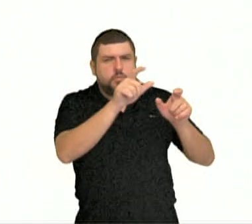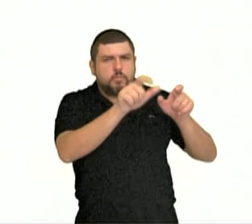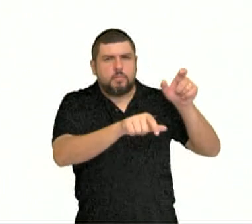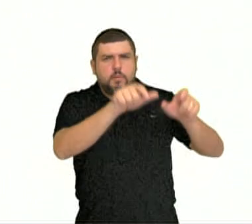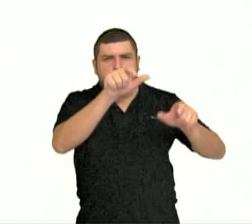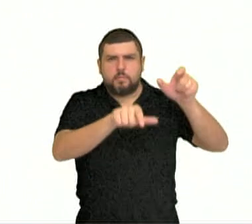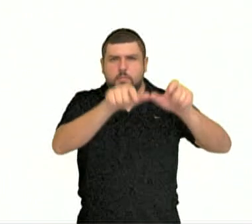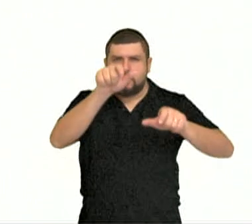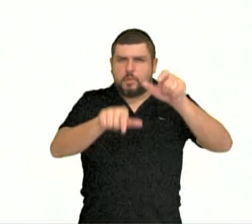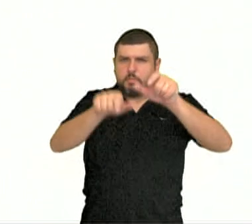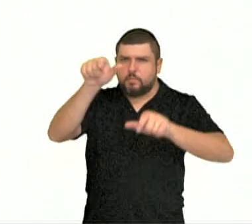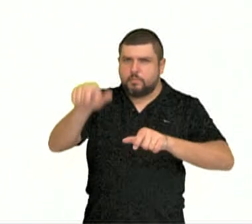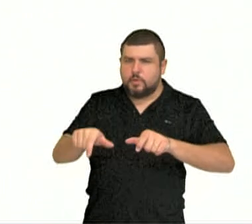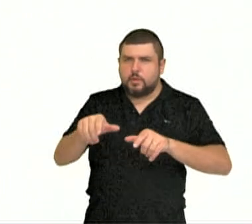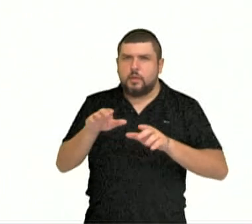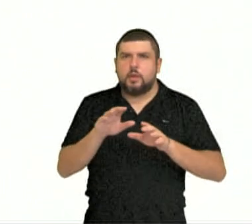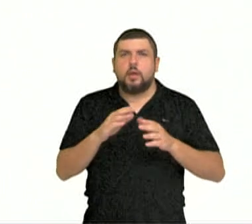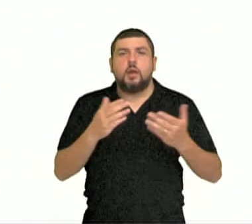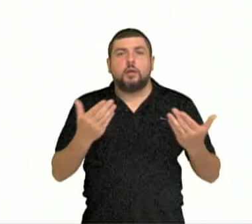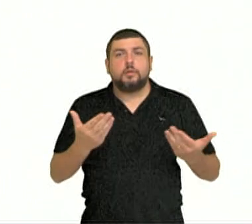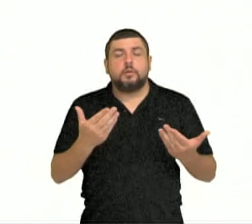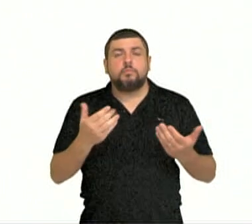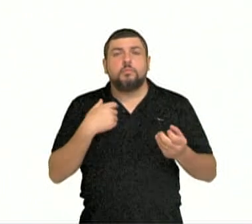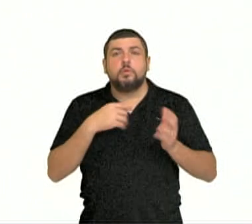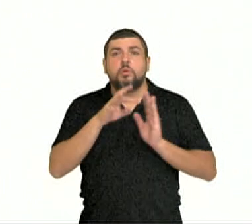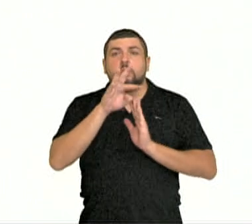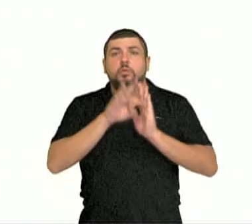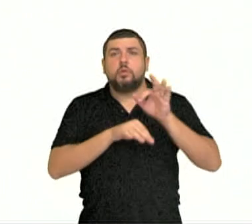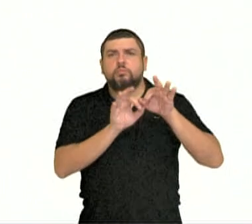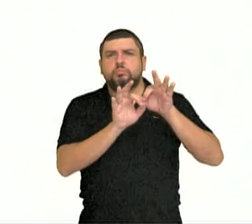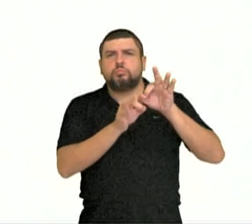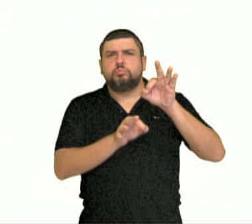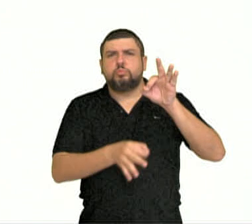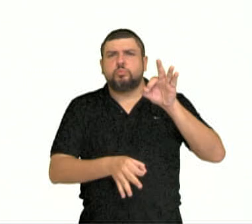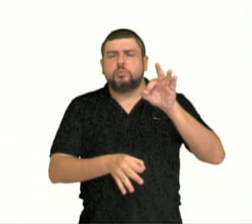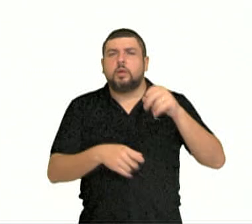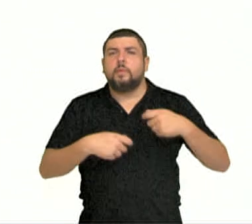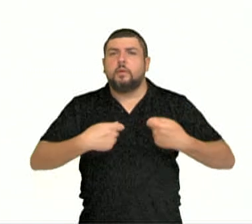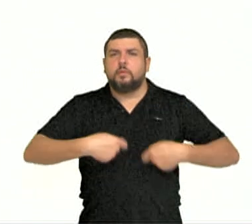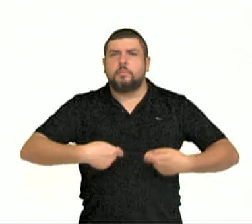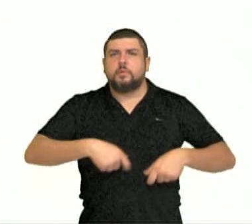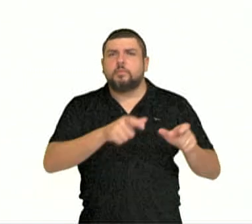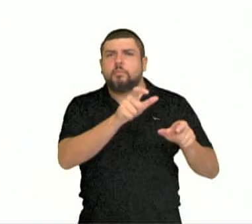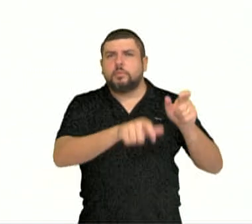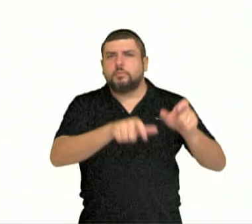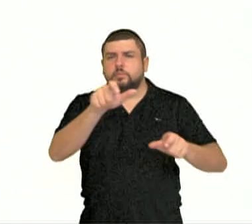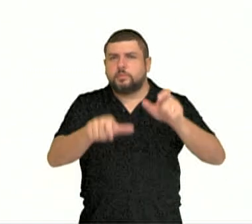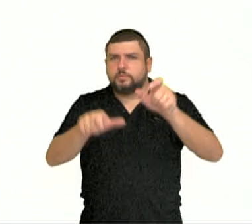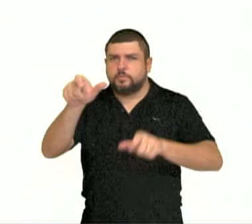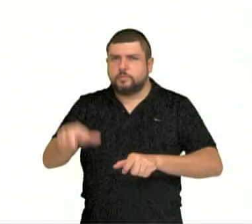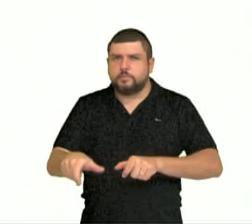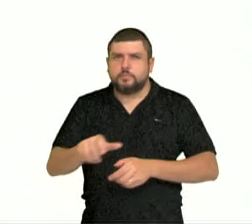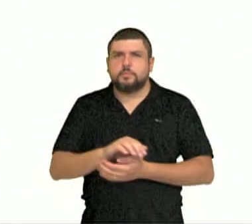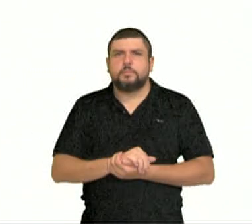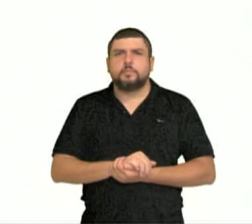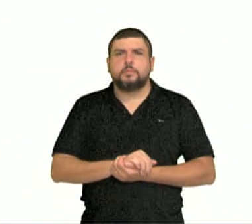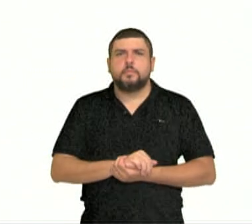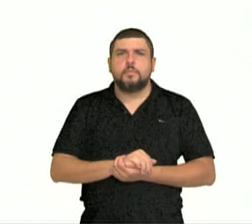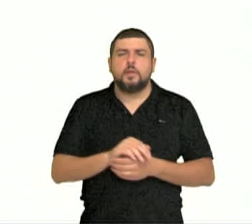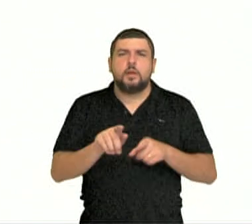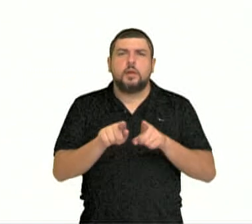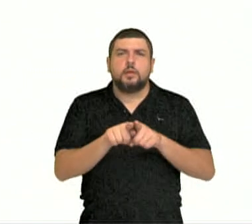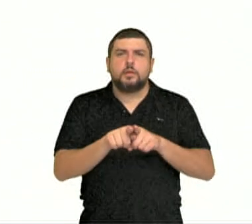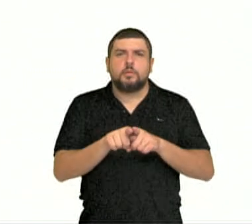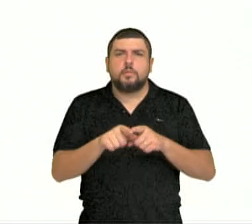texto, então, para ter ali muitas coisas a serem relatadas, né, precisa de vários personagens. Variação de